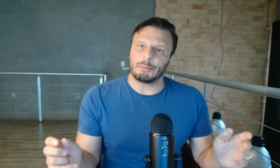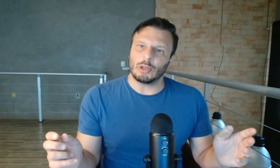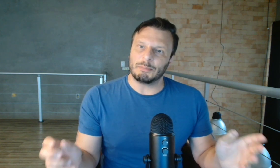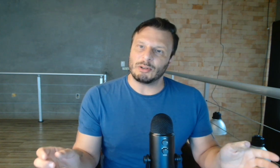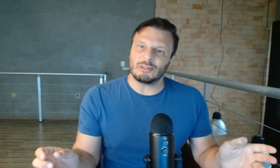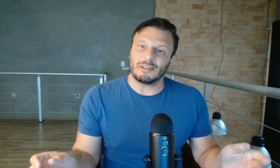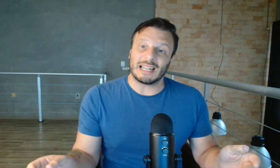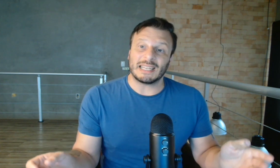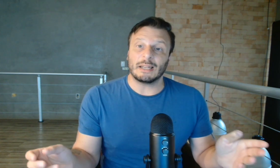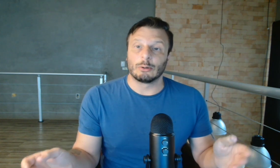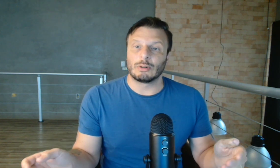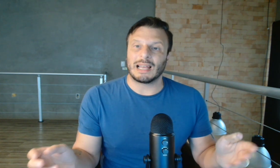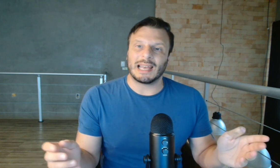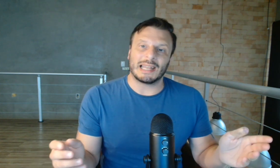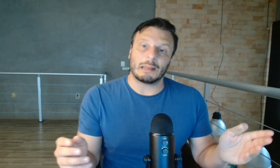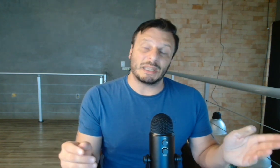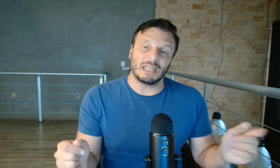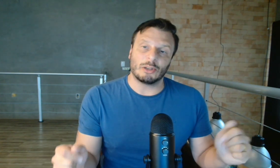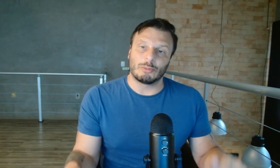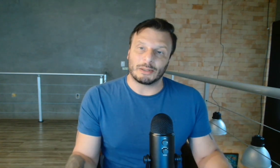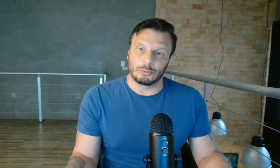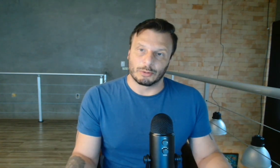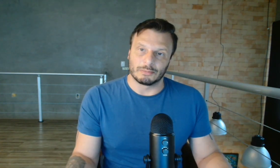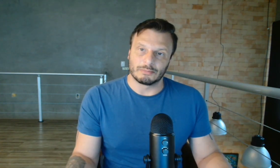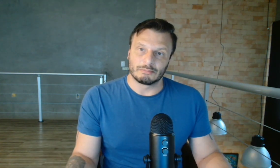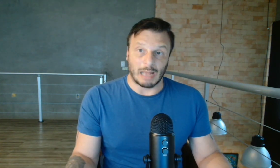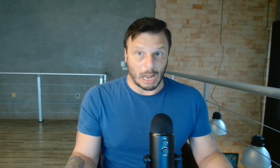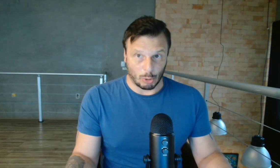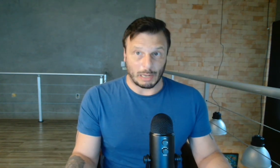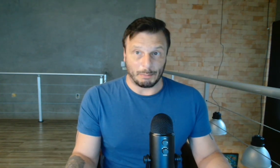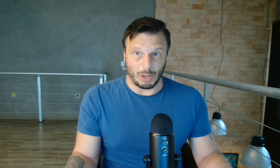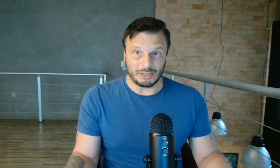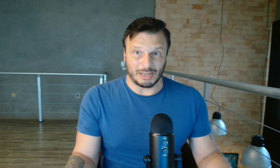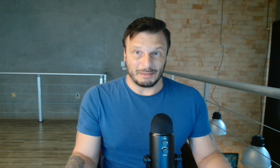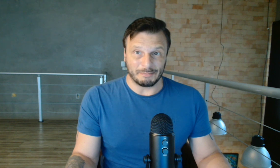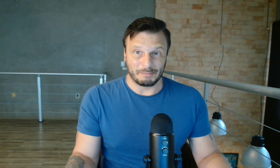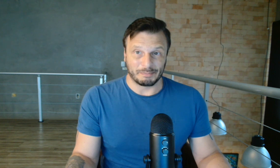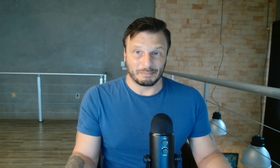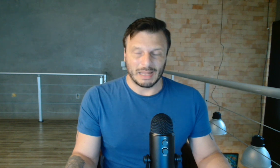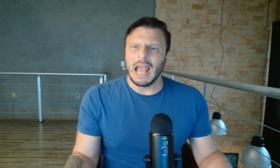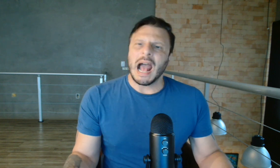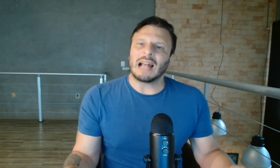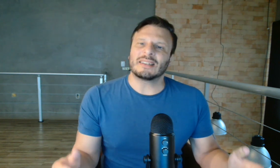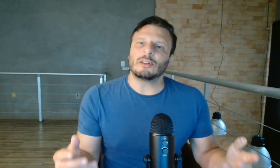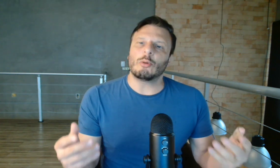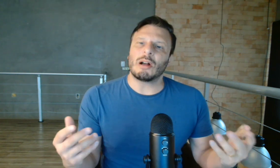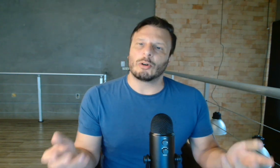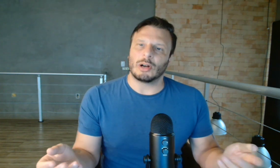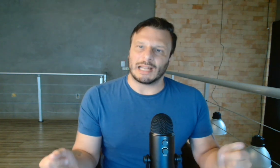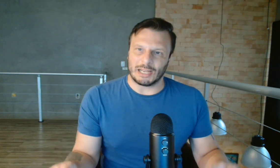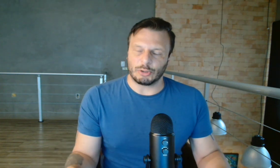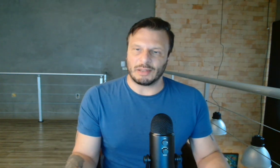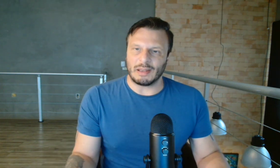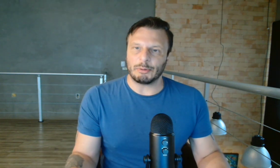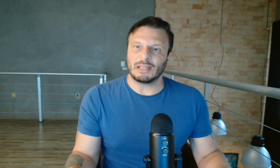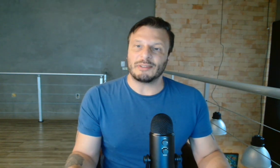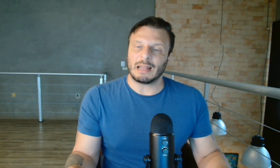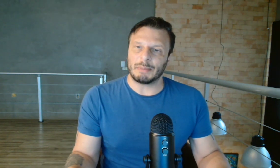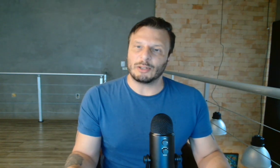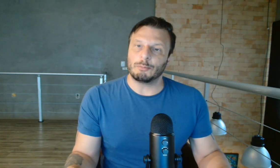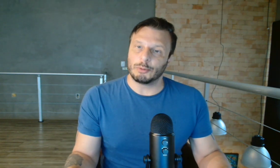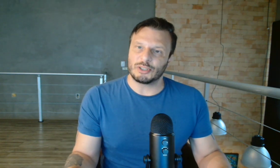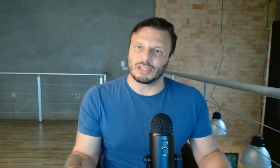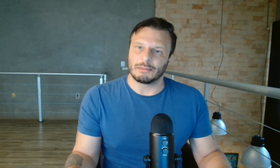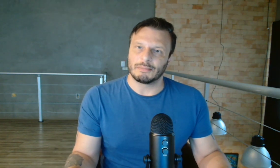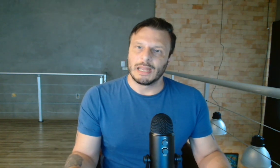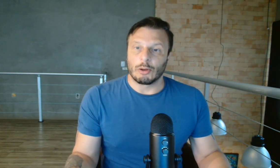TSE proibiu de falar que Lula era amiguinho do Maduro. Agora pode, né? Assim como agora acho que vai poder falar bem